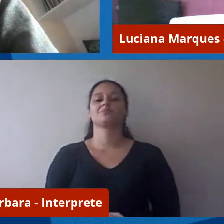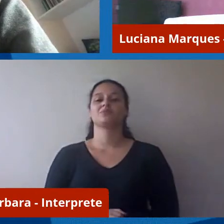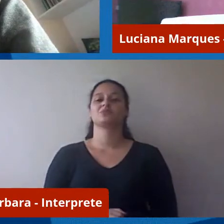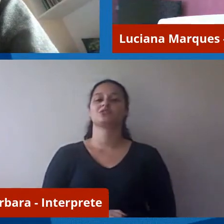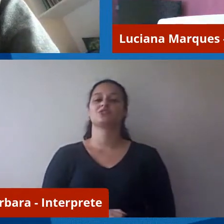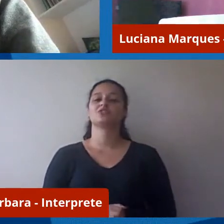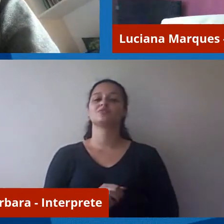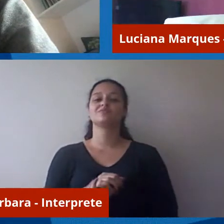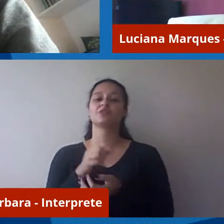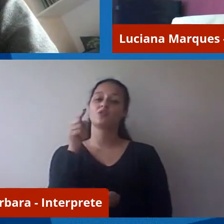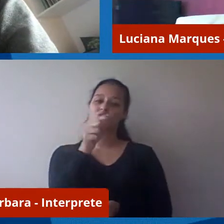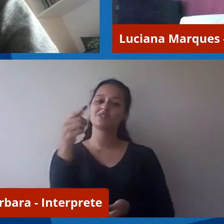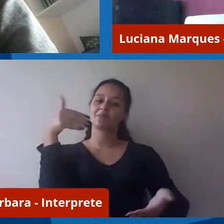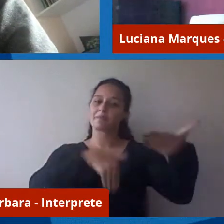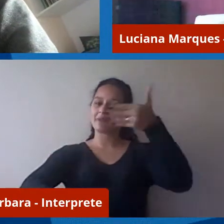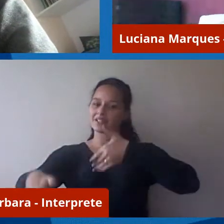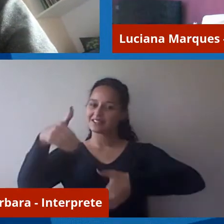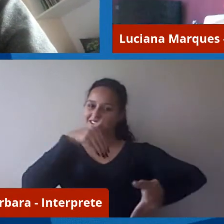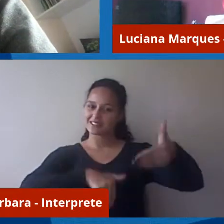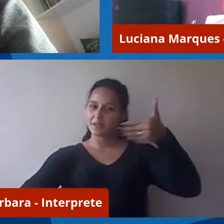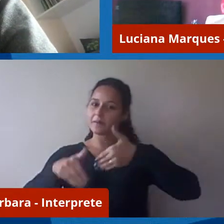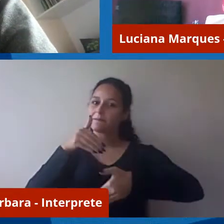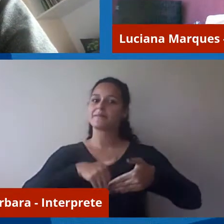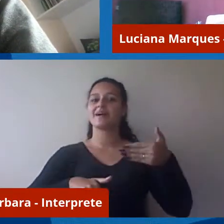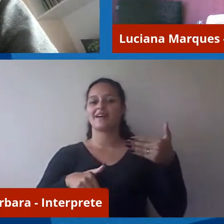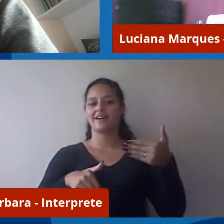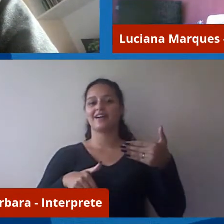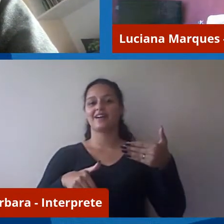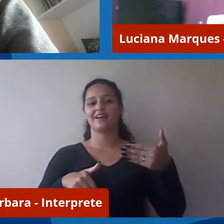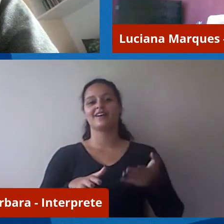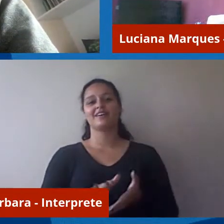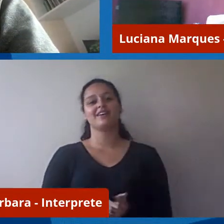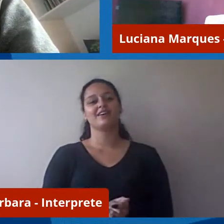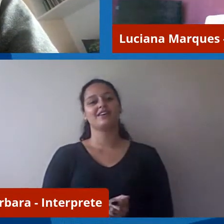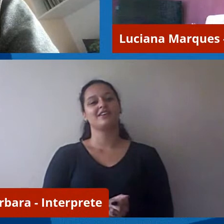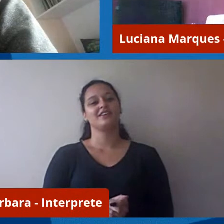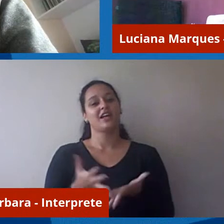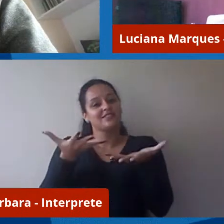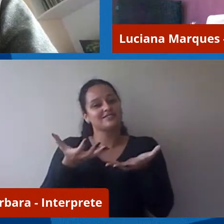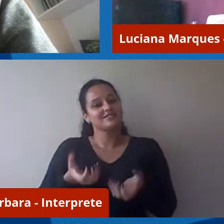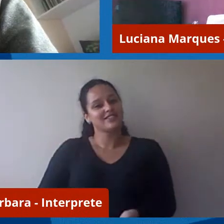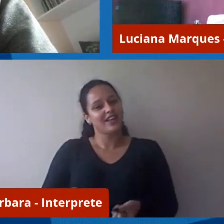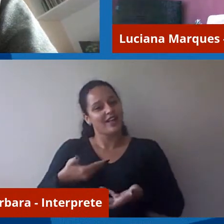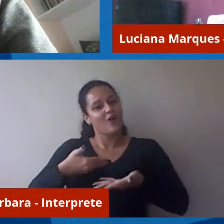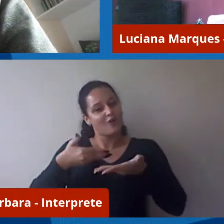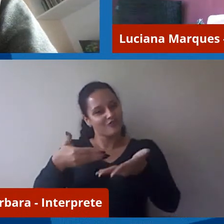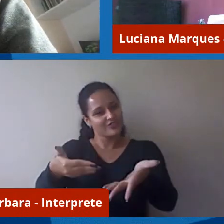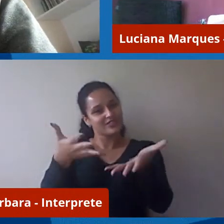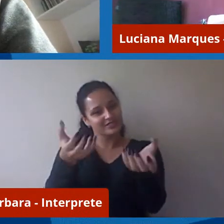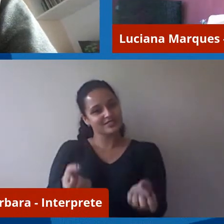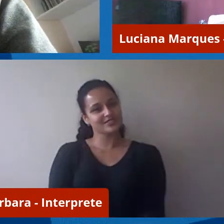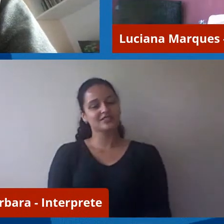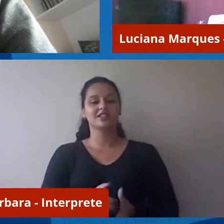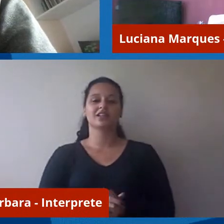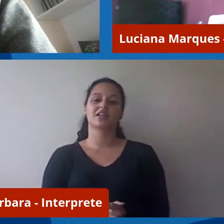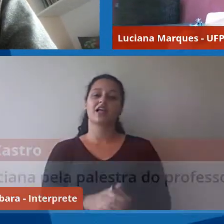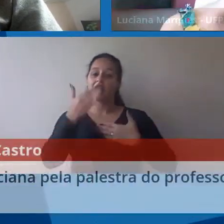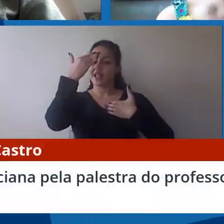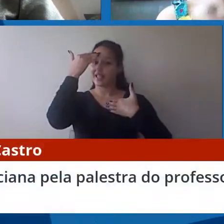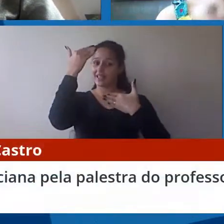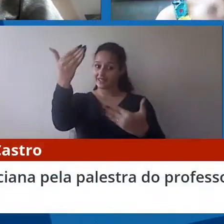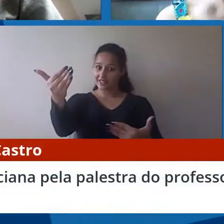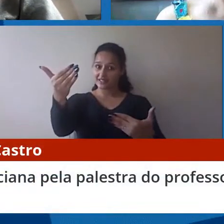aqui conosco, o pronto atendimento ao nosso convite. E agradecemos